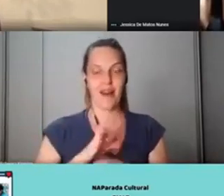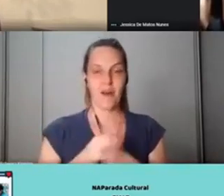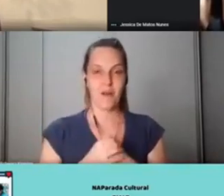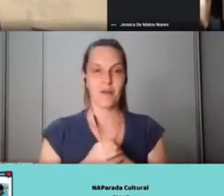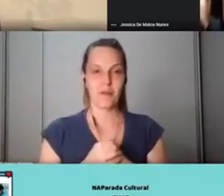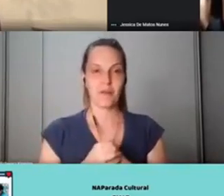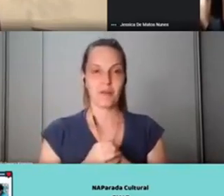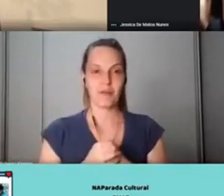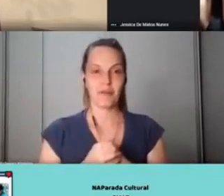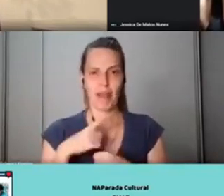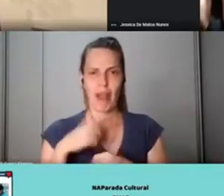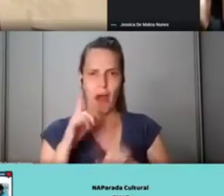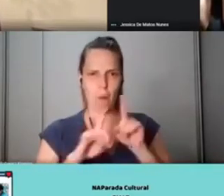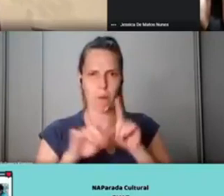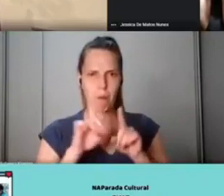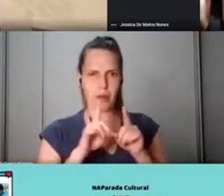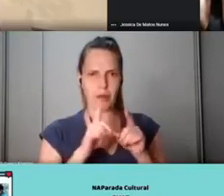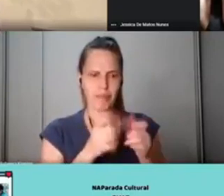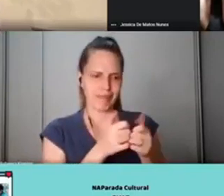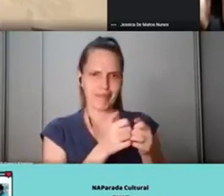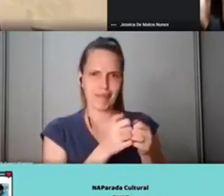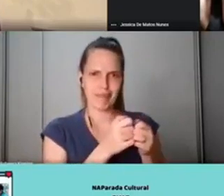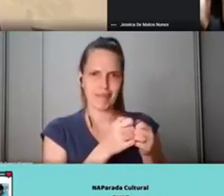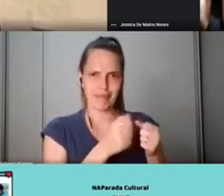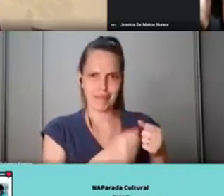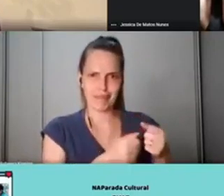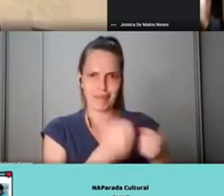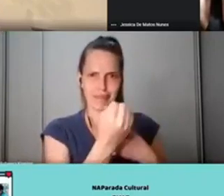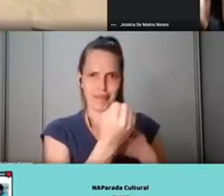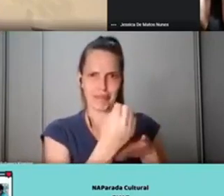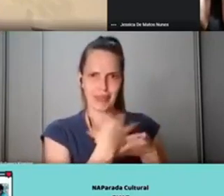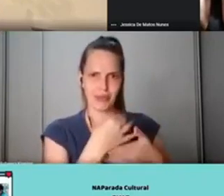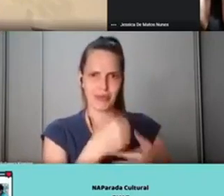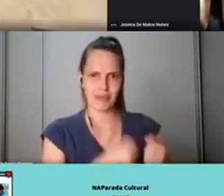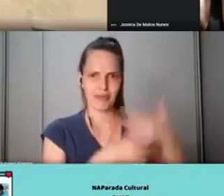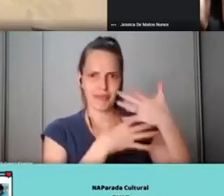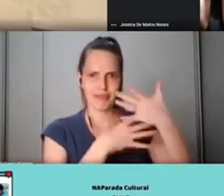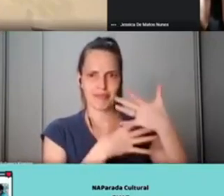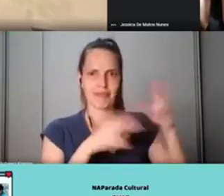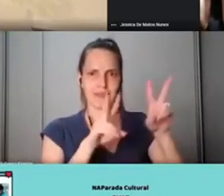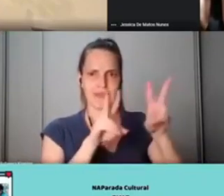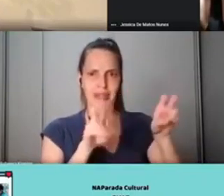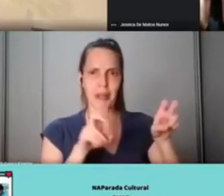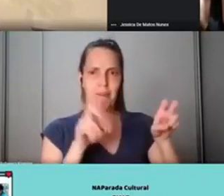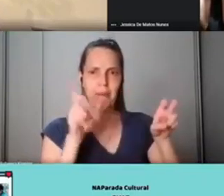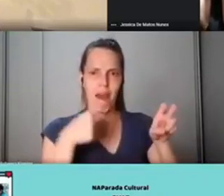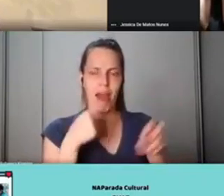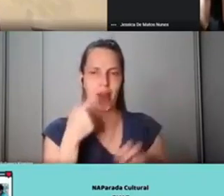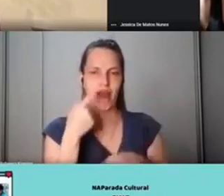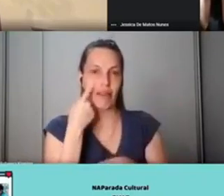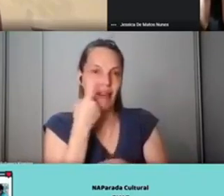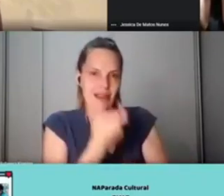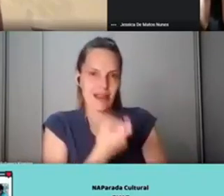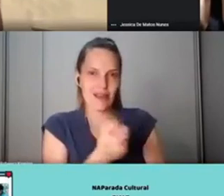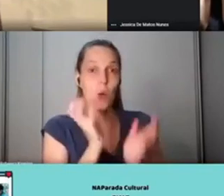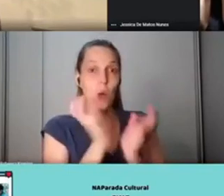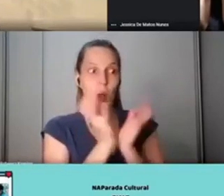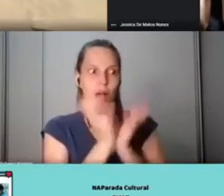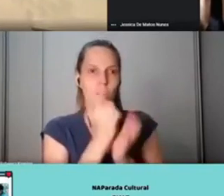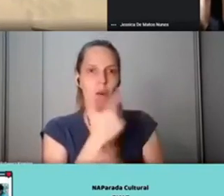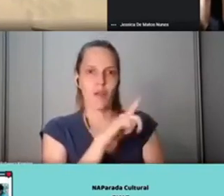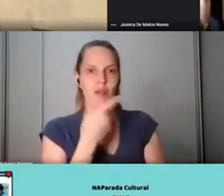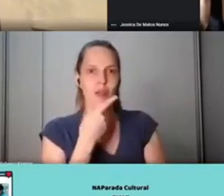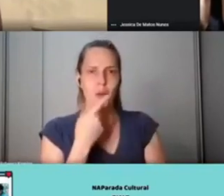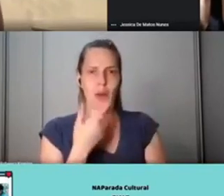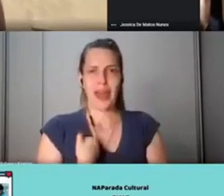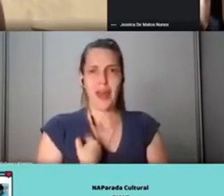Ó, teve alguém que nos trouxe que é um tema interessante. Uma outra colega disse isso, assim, né? Que é bem ela. Eu acho que ela